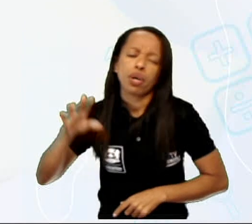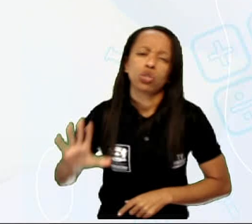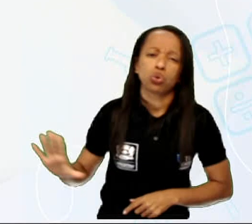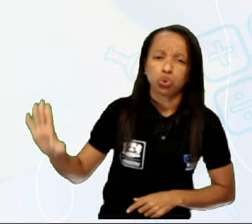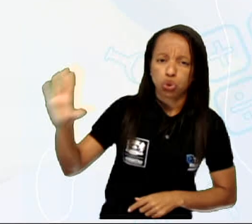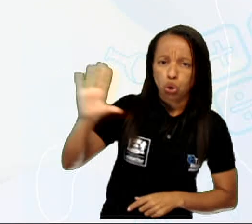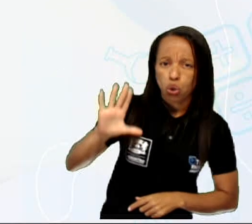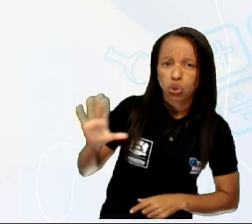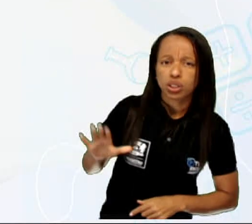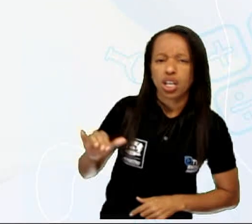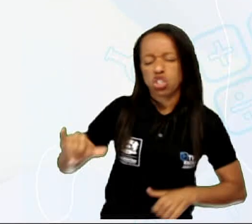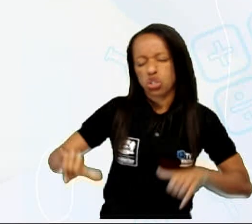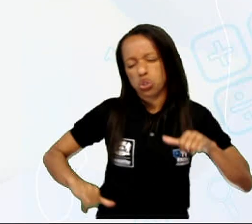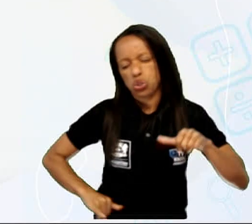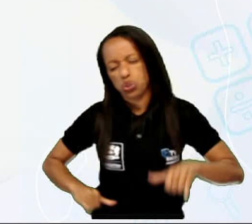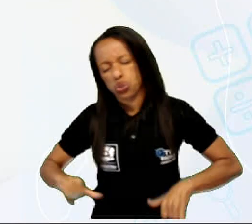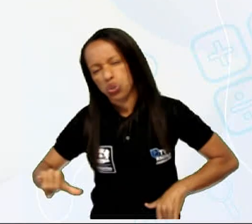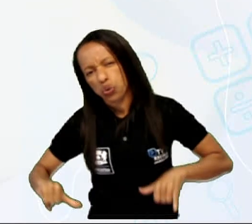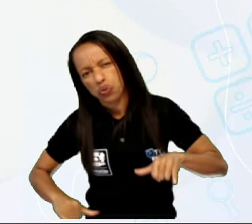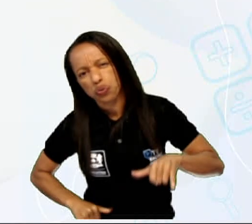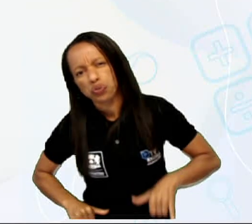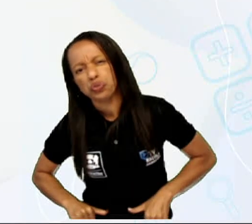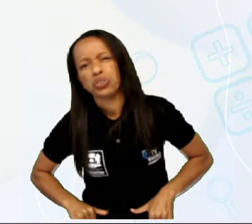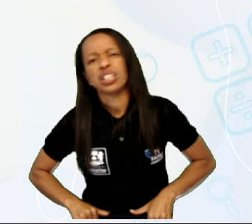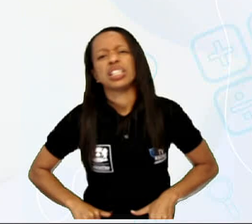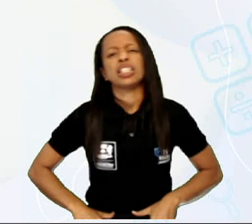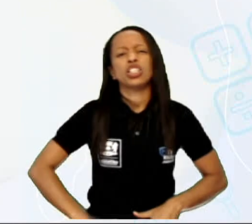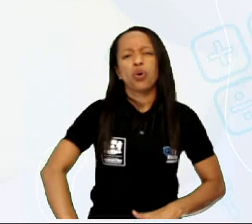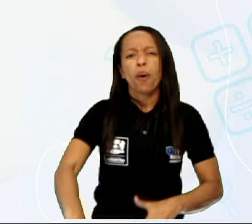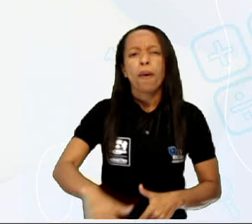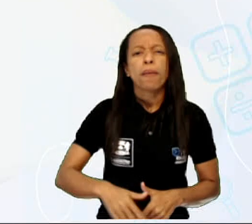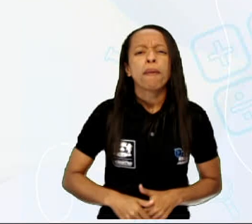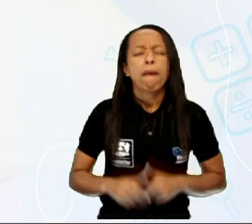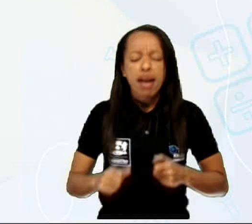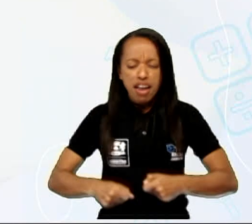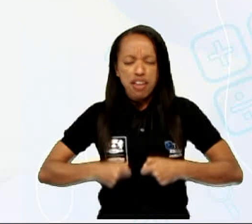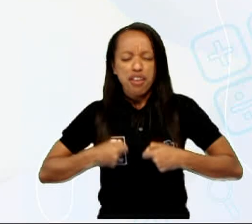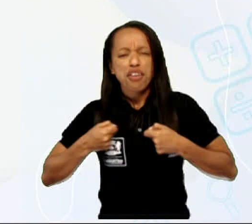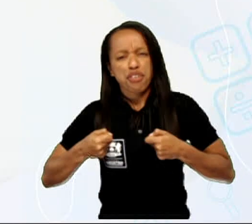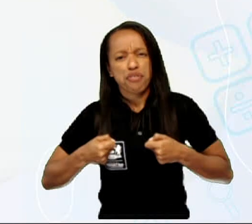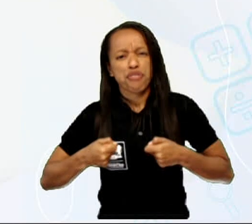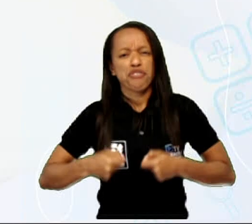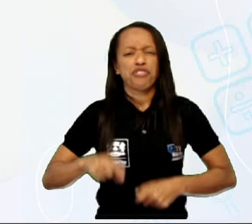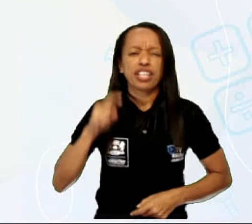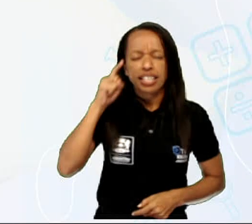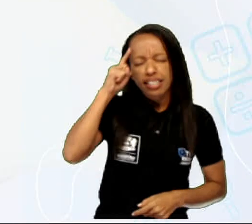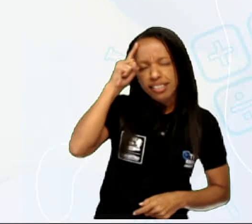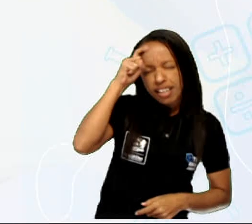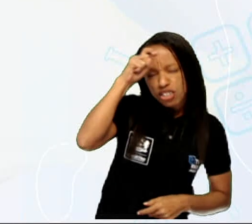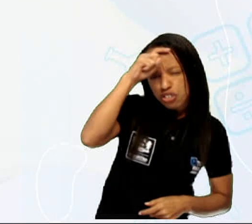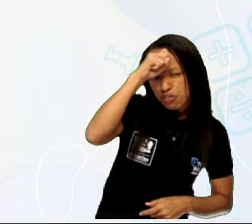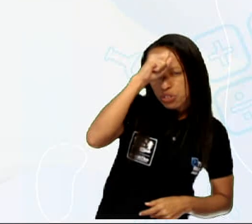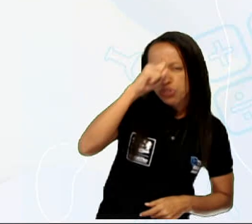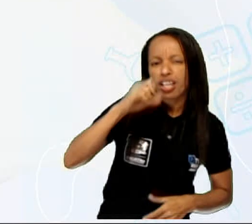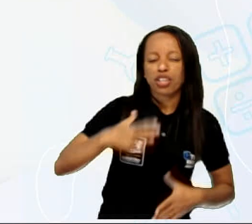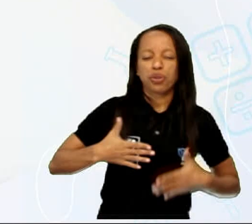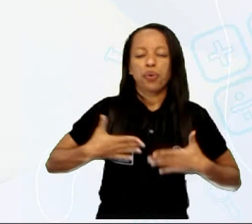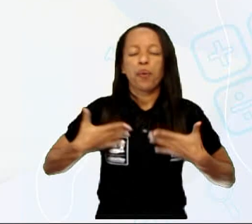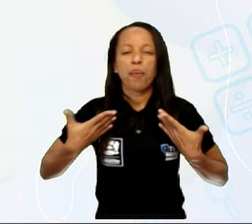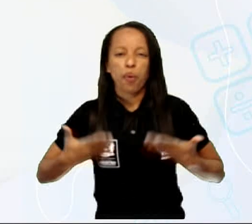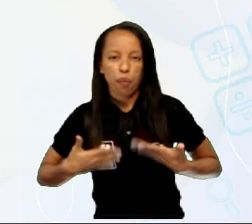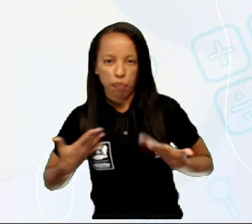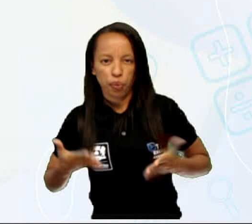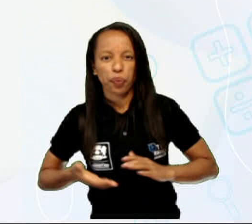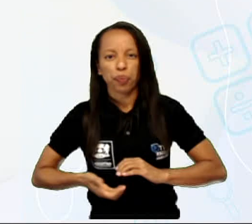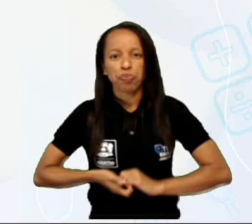da seca, mas que enfrenta dificuldades com muito bom humor. Ele foi um cristão, né, como a gente viu, que nasceu antes do dia,